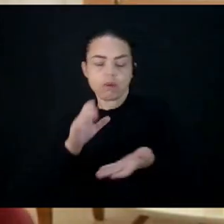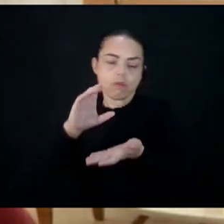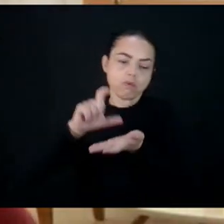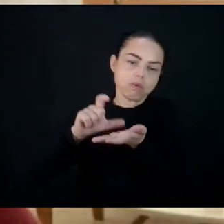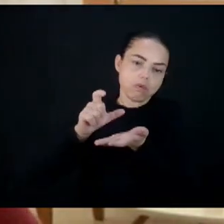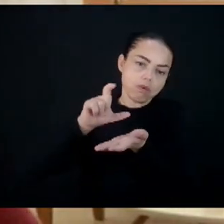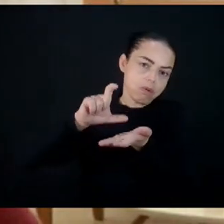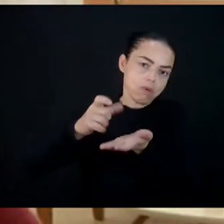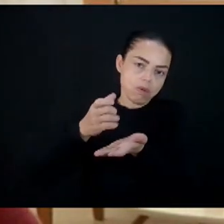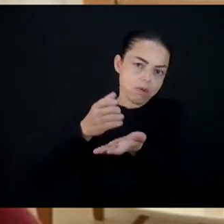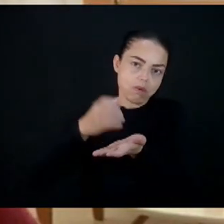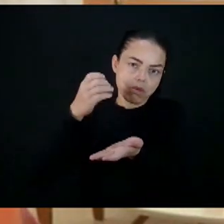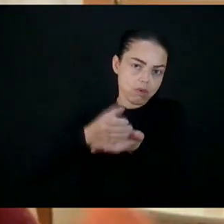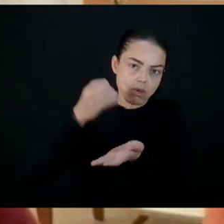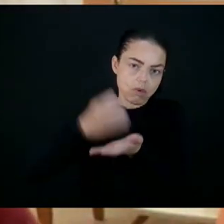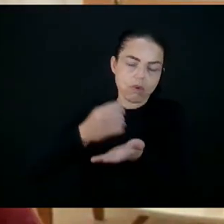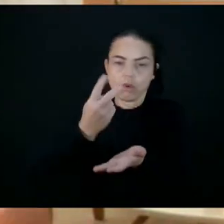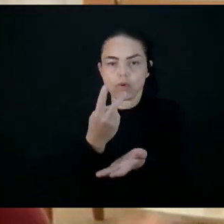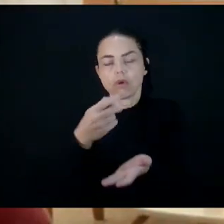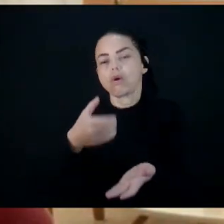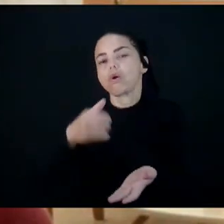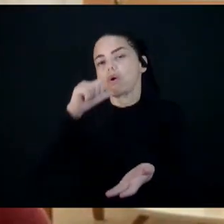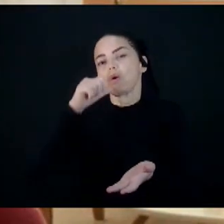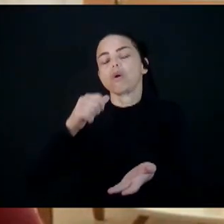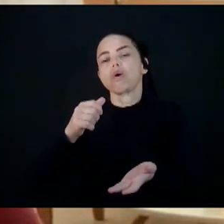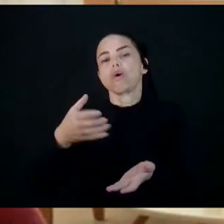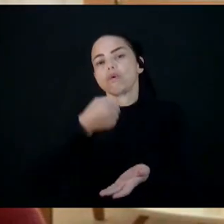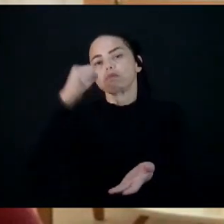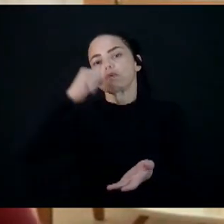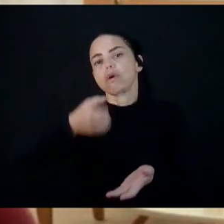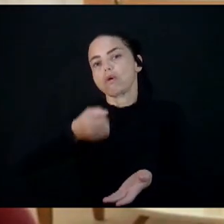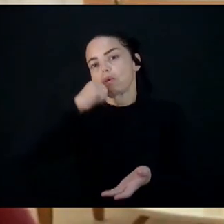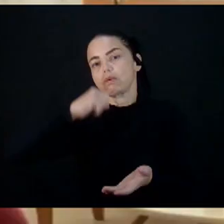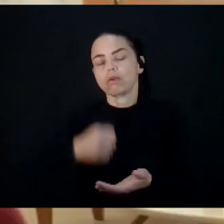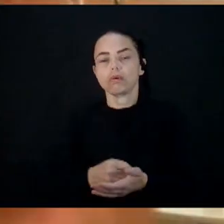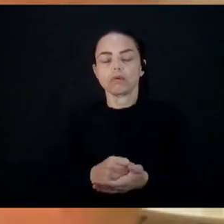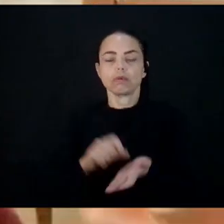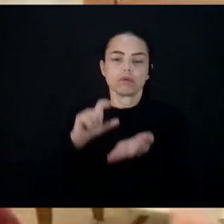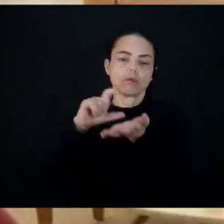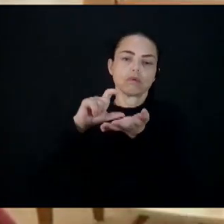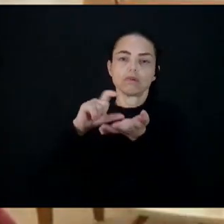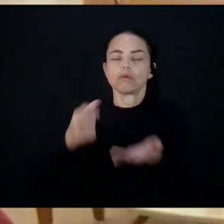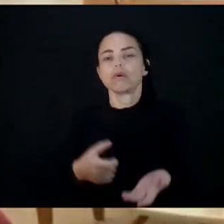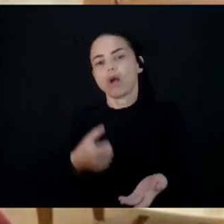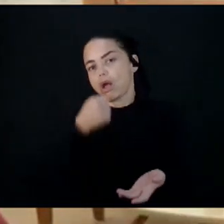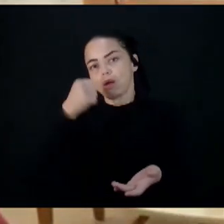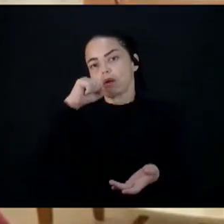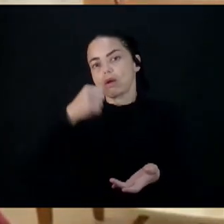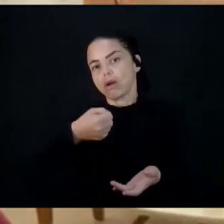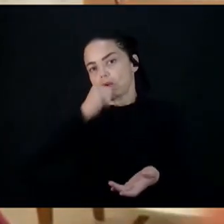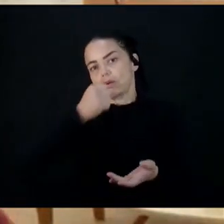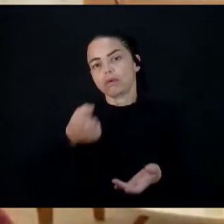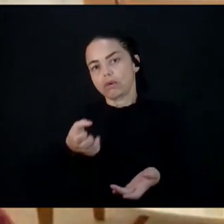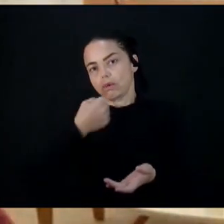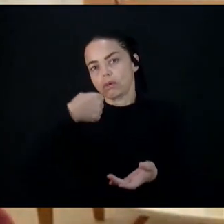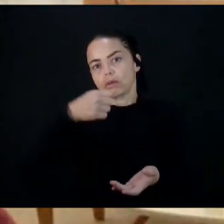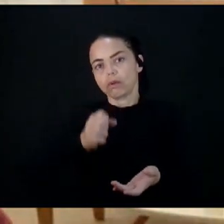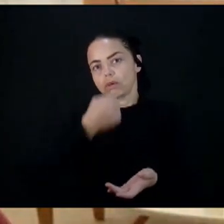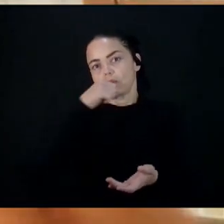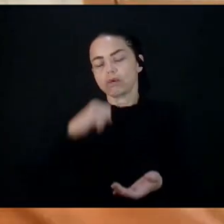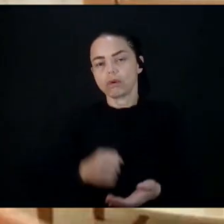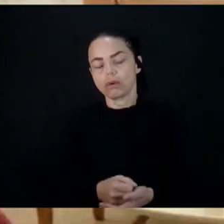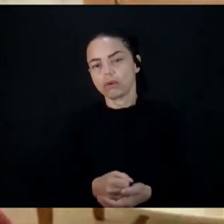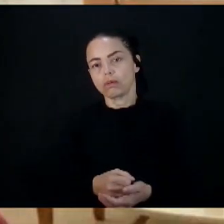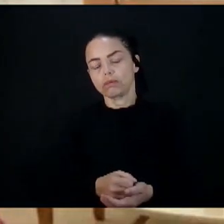e ficam bem. Outra pessoa, de repente, vai tomar meio copo de cerveja e já fica alterado. Porque até o